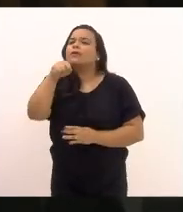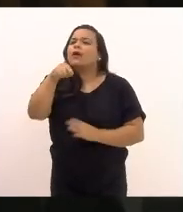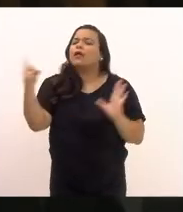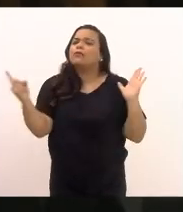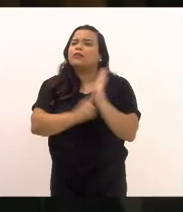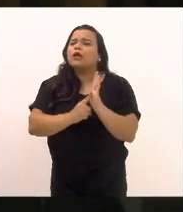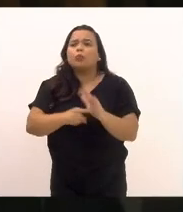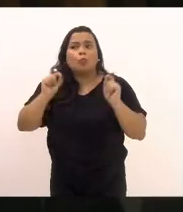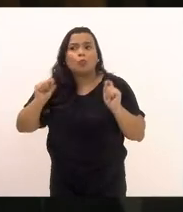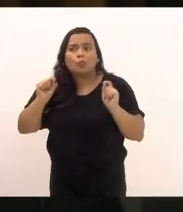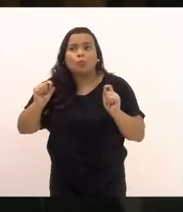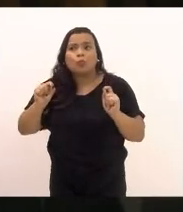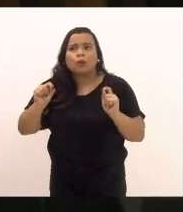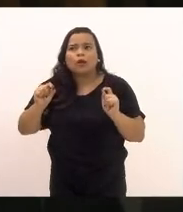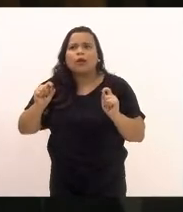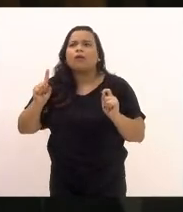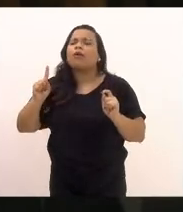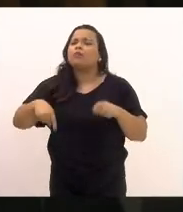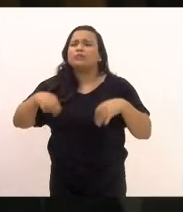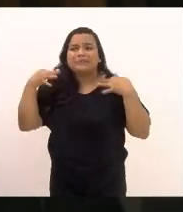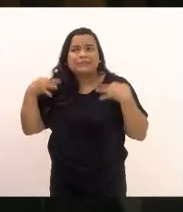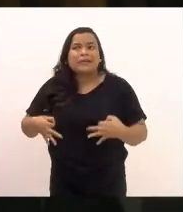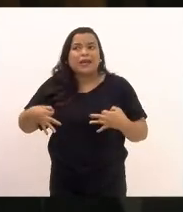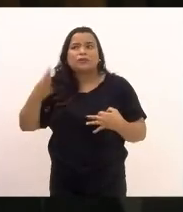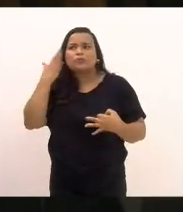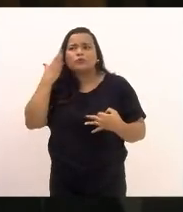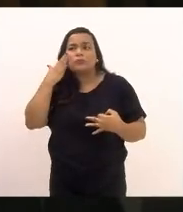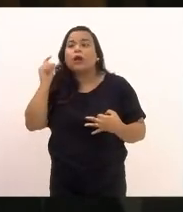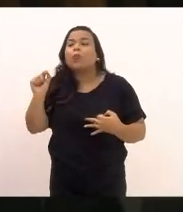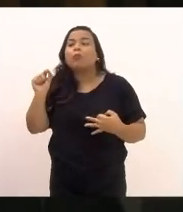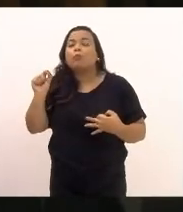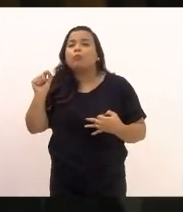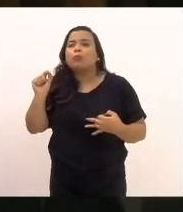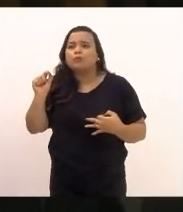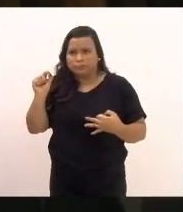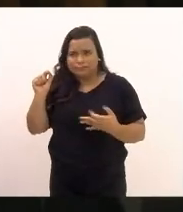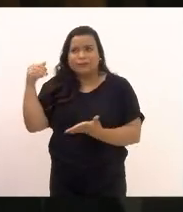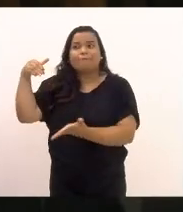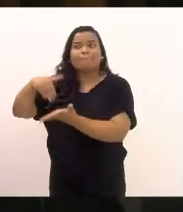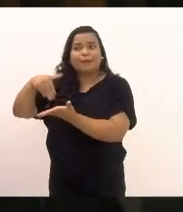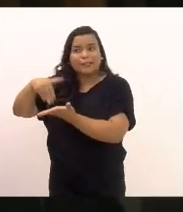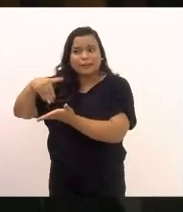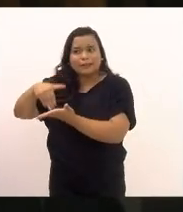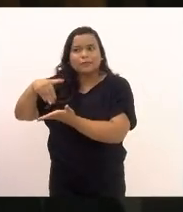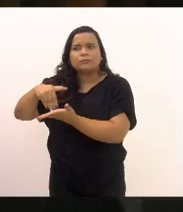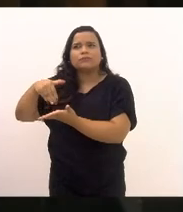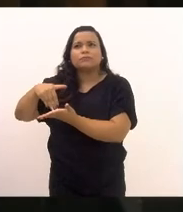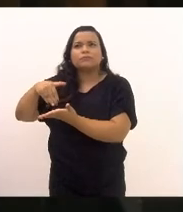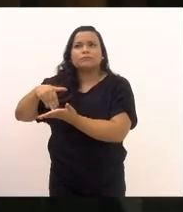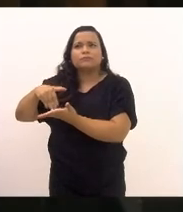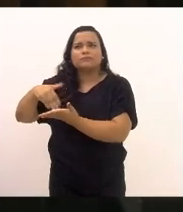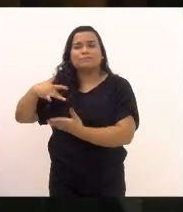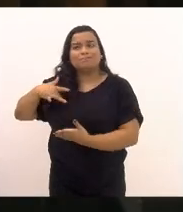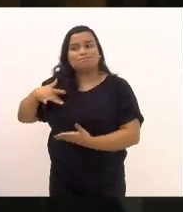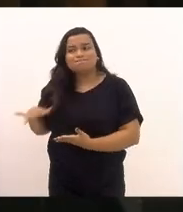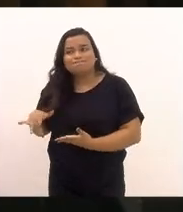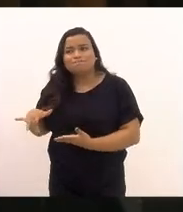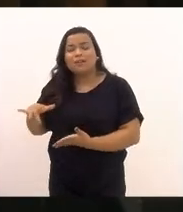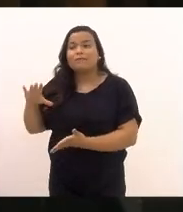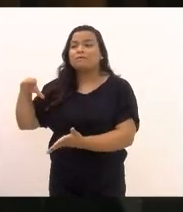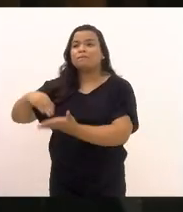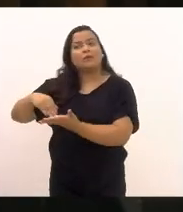Ju, que eu tenho absoluta certeza que no final, pena que no final,